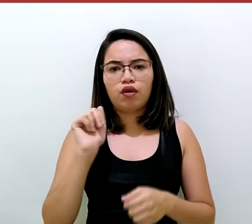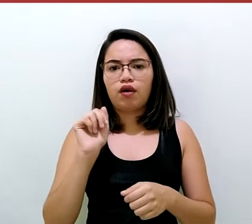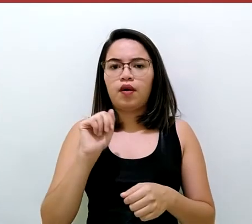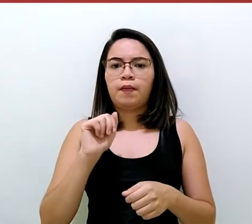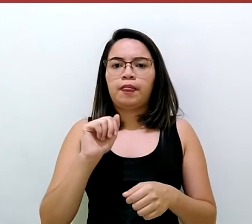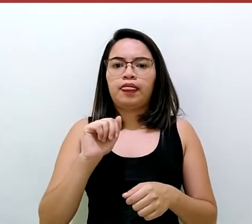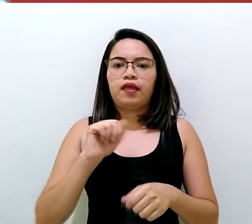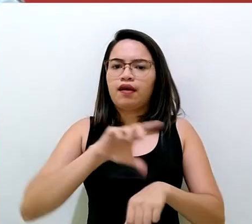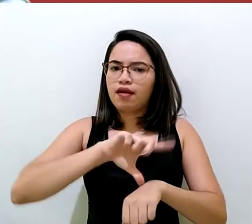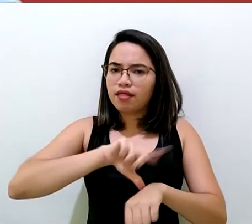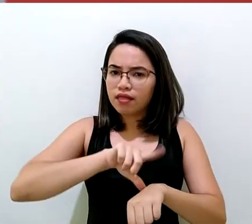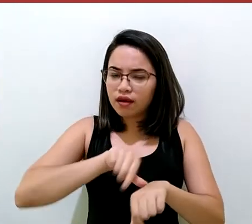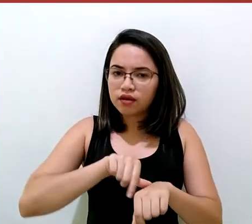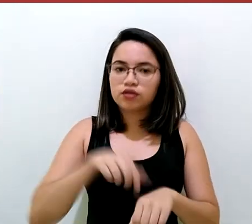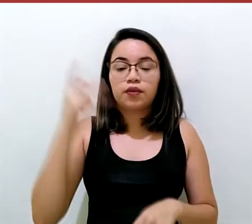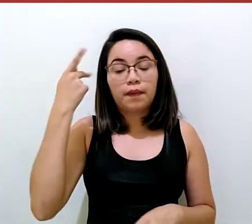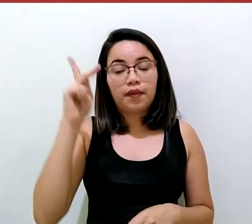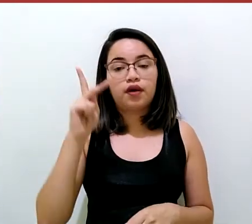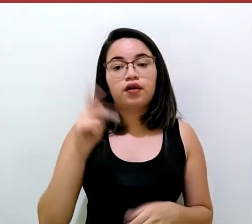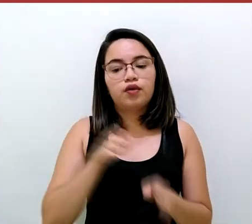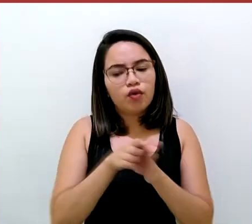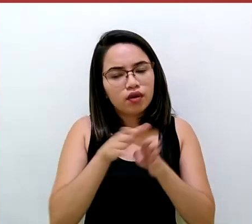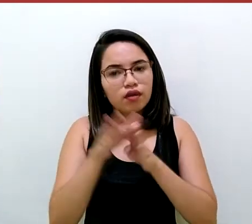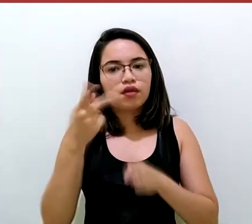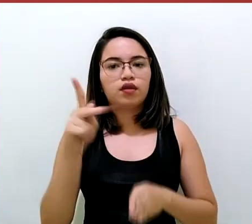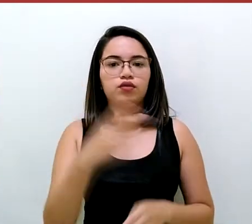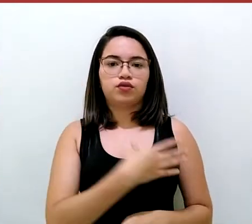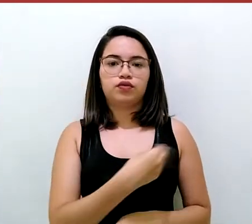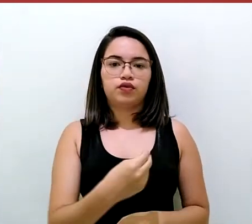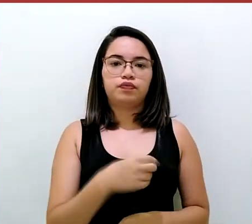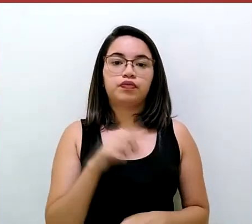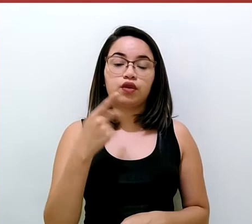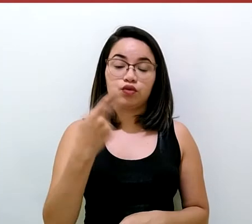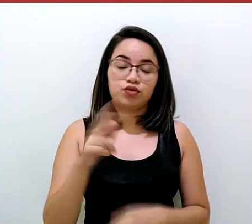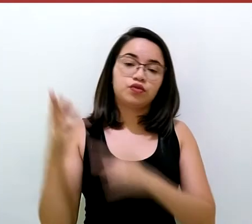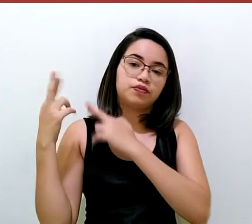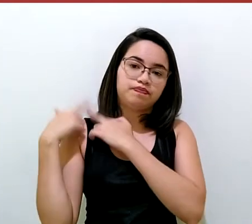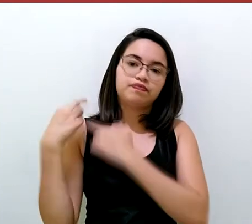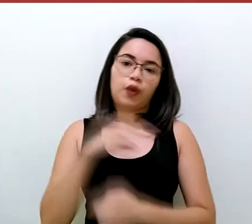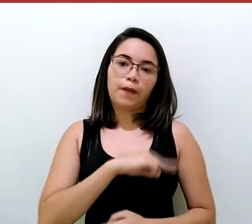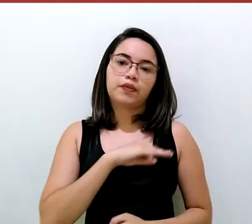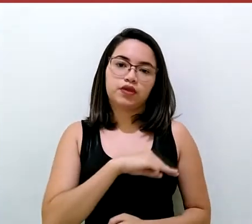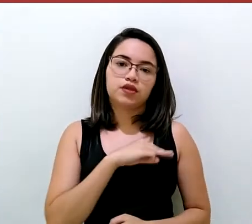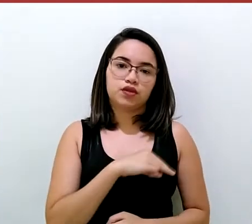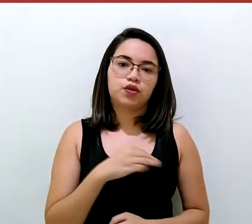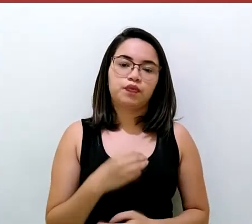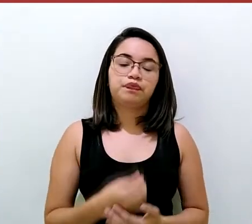Nunca é tarde para orientar seu filho. E essa é a sua missão como